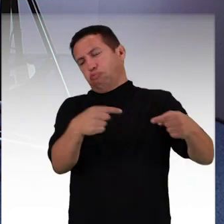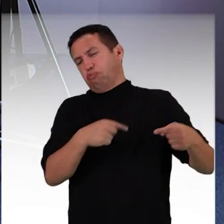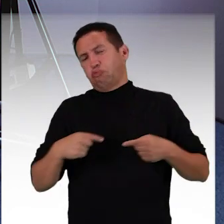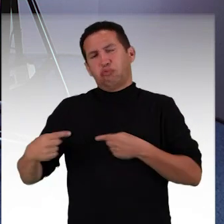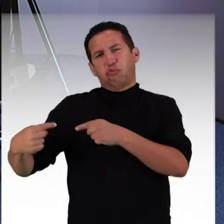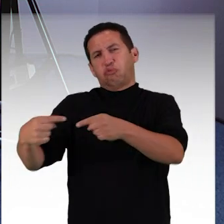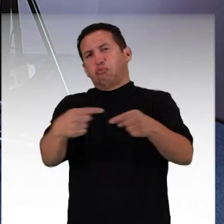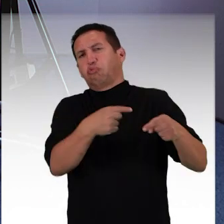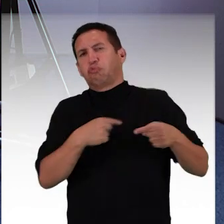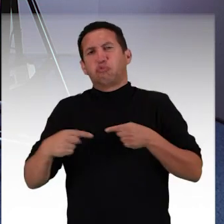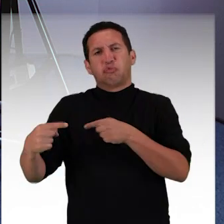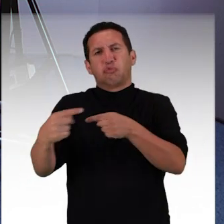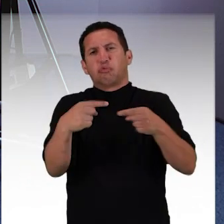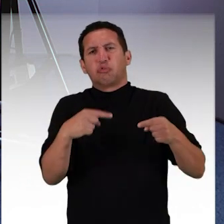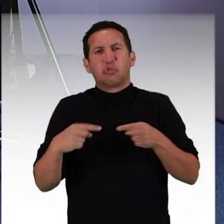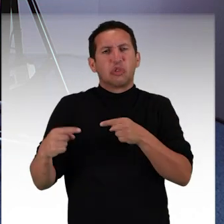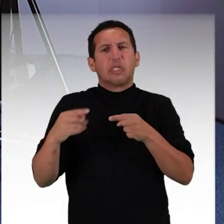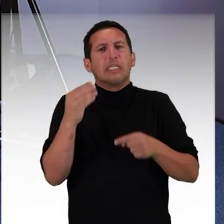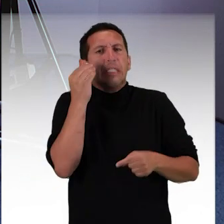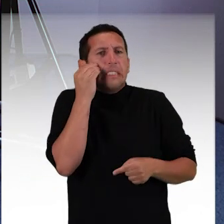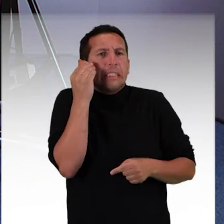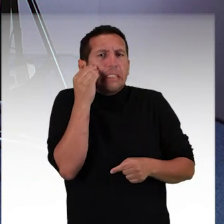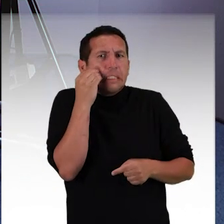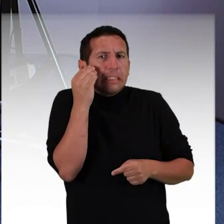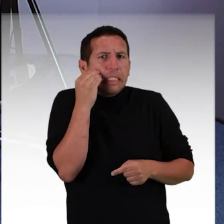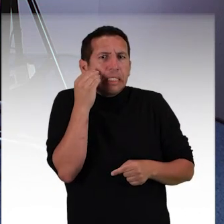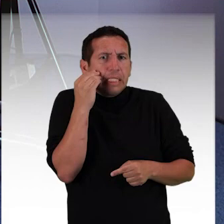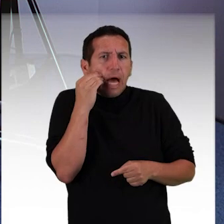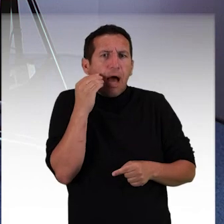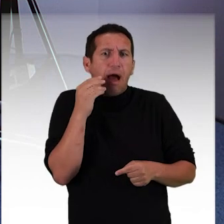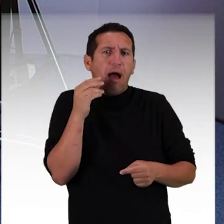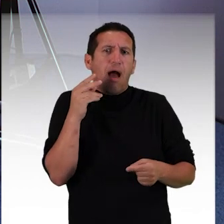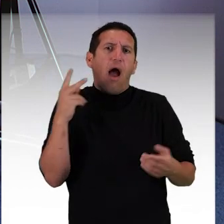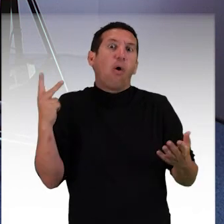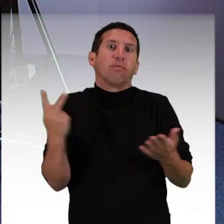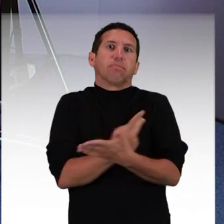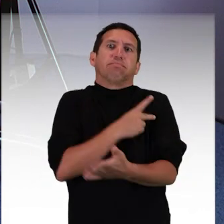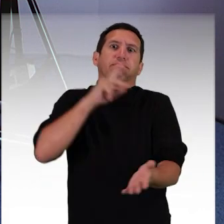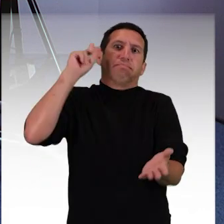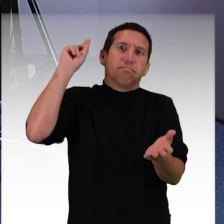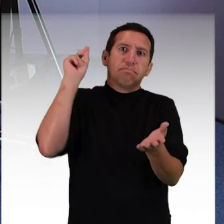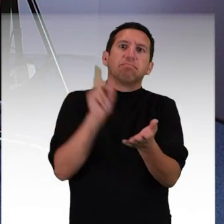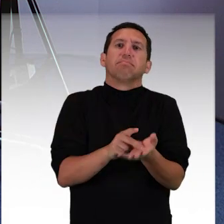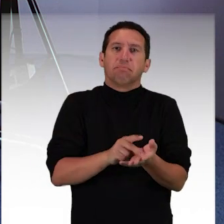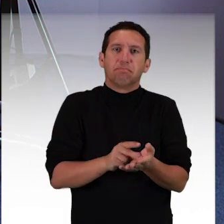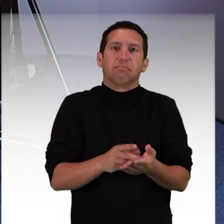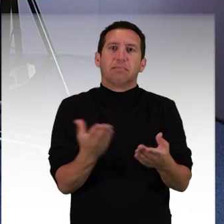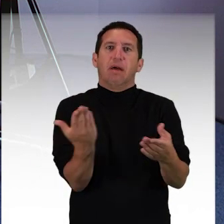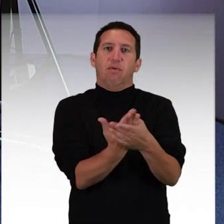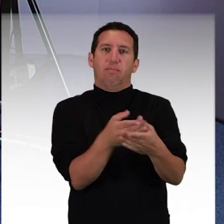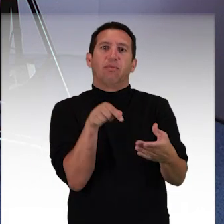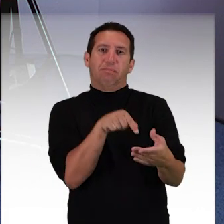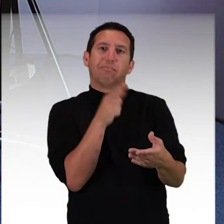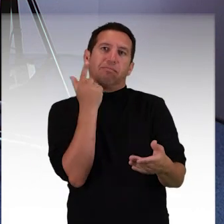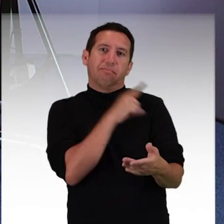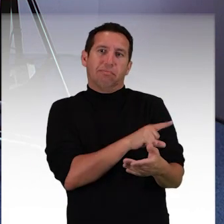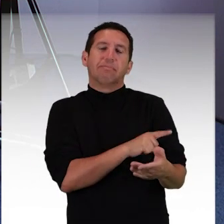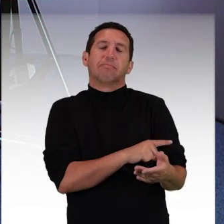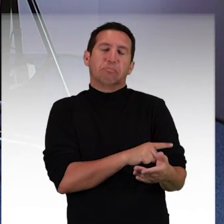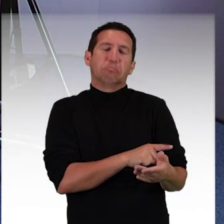rodadas de de discussão de de tentar implementar concretizar o comando